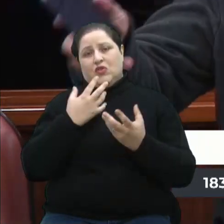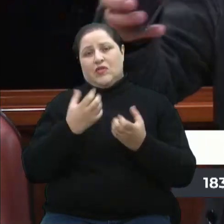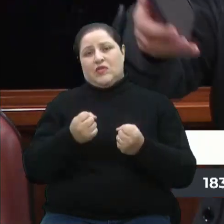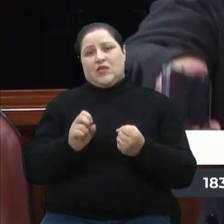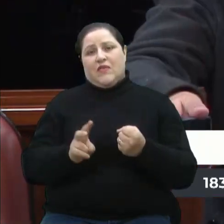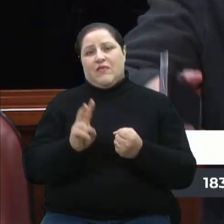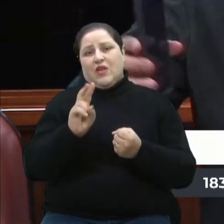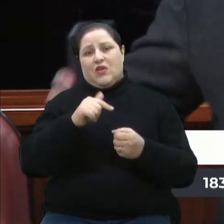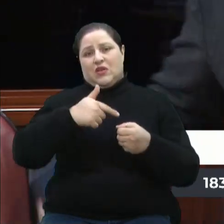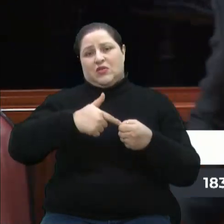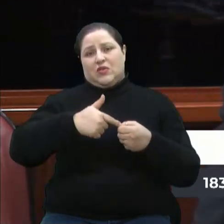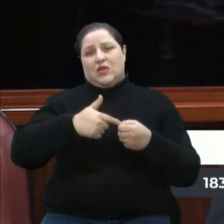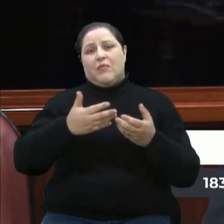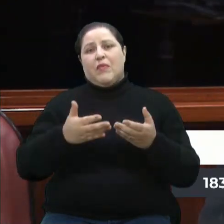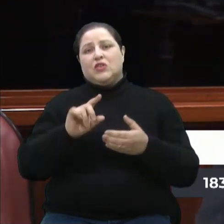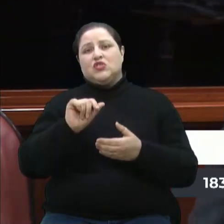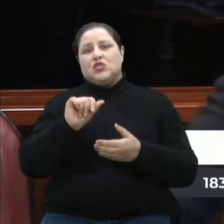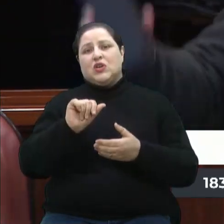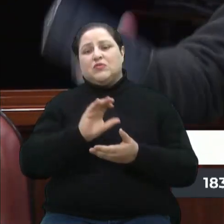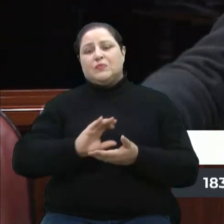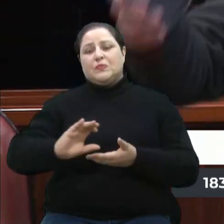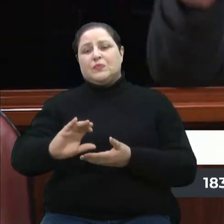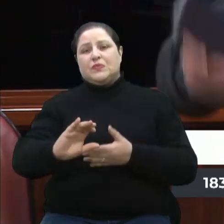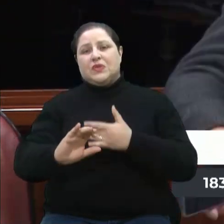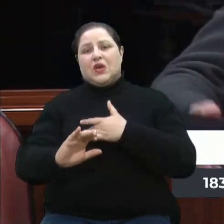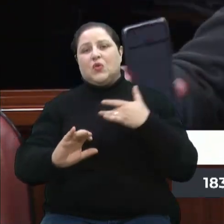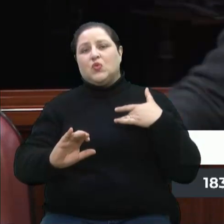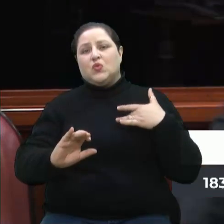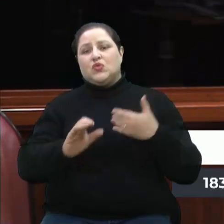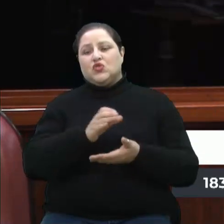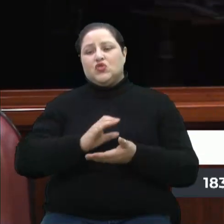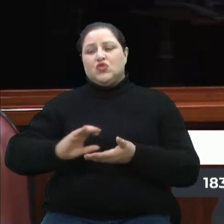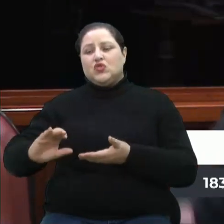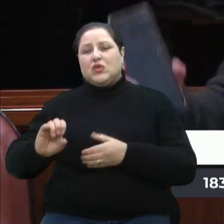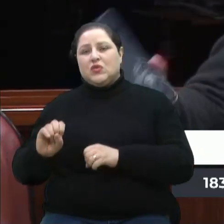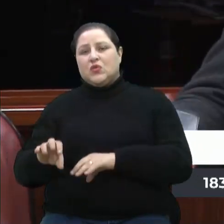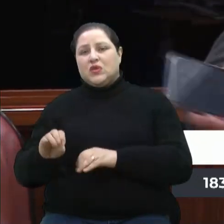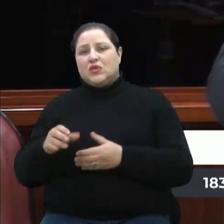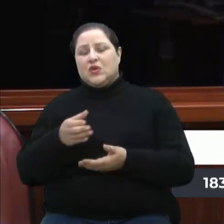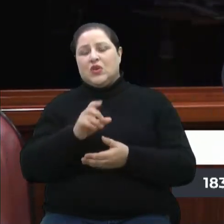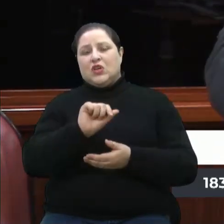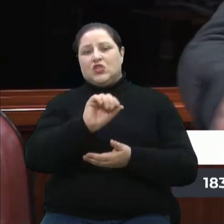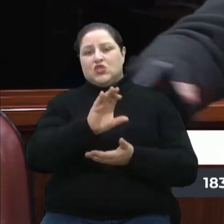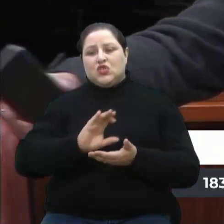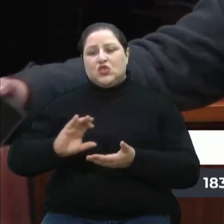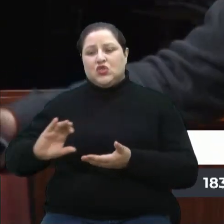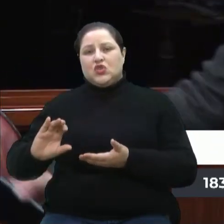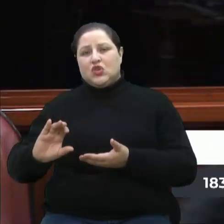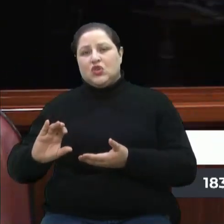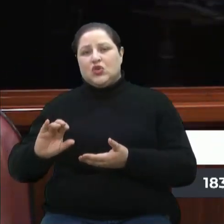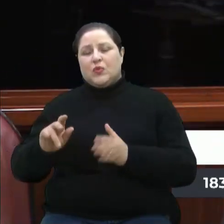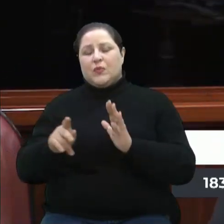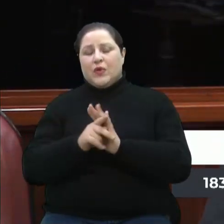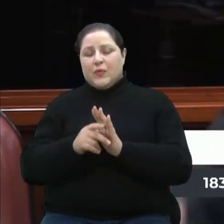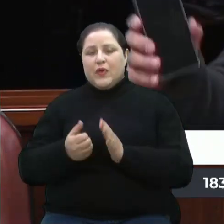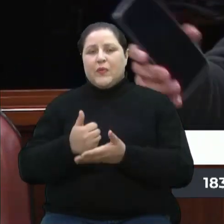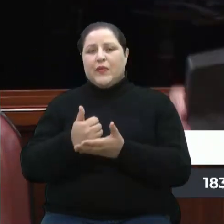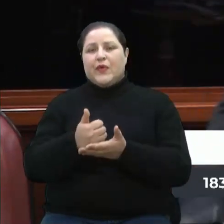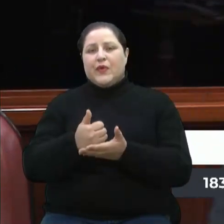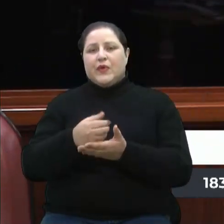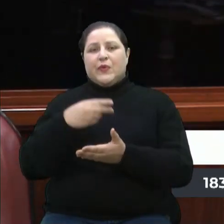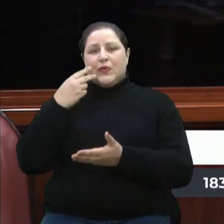o dinheiro para a saúde, o dinheiro para a educação, o dinheiro para subsidiar as políticas públicas,